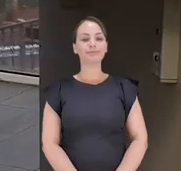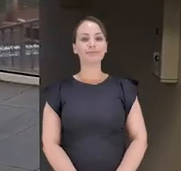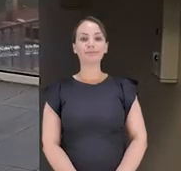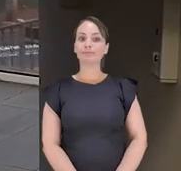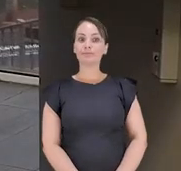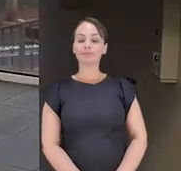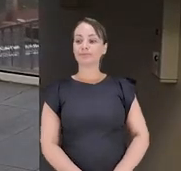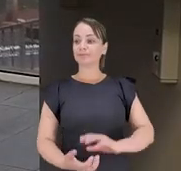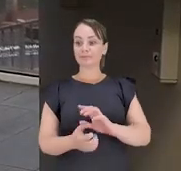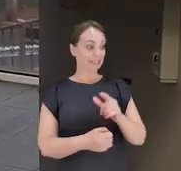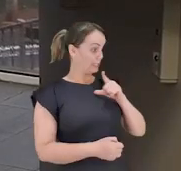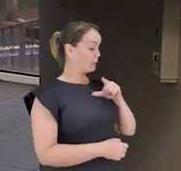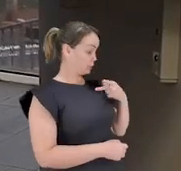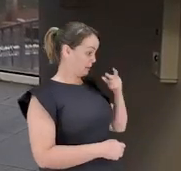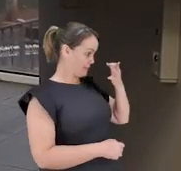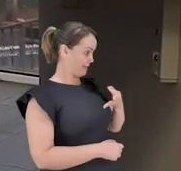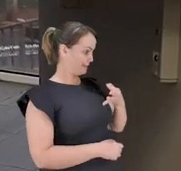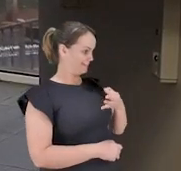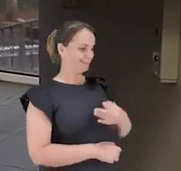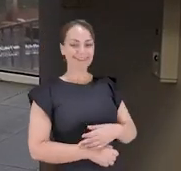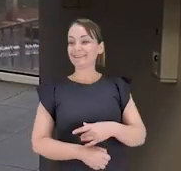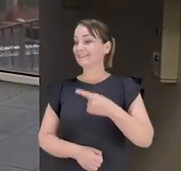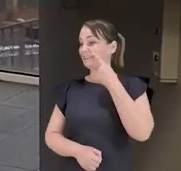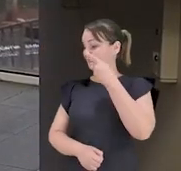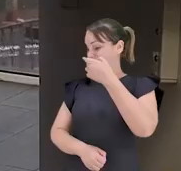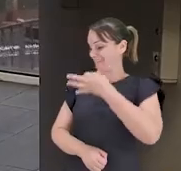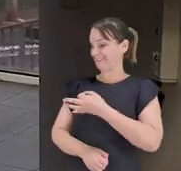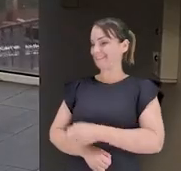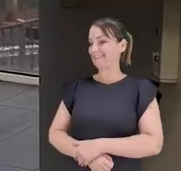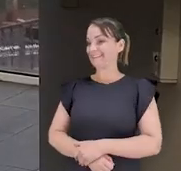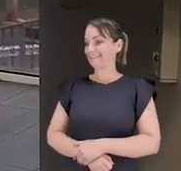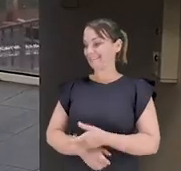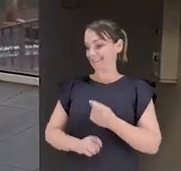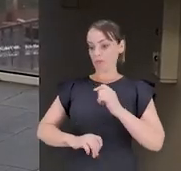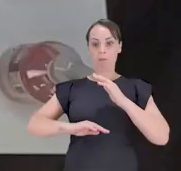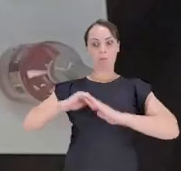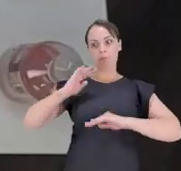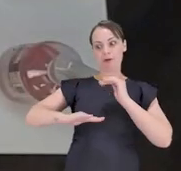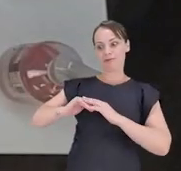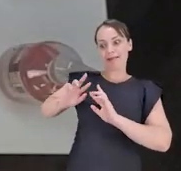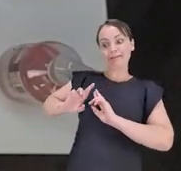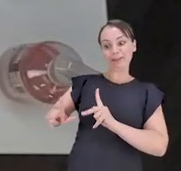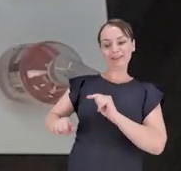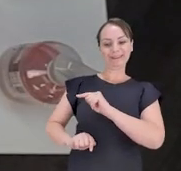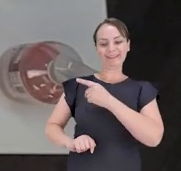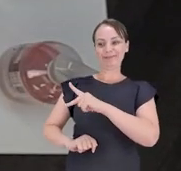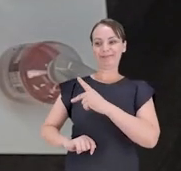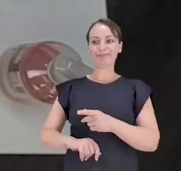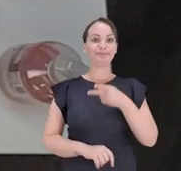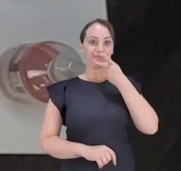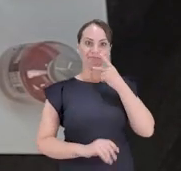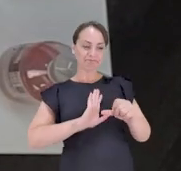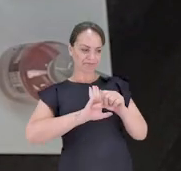E aí, seu slime pegou forma? E aí? Ficou top! Não dá profissional como o seu! Aqui, ó, vou deixar mais calma, sério, pela